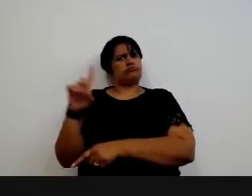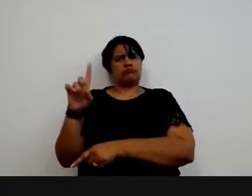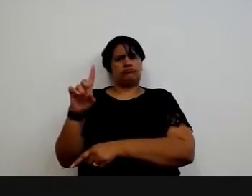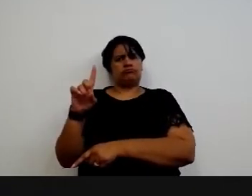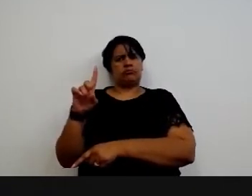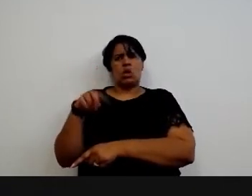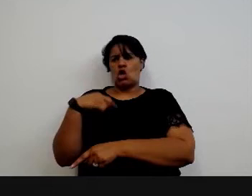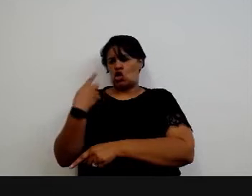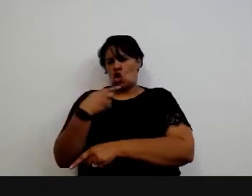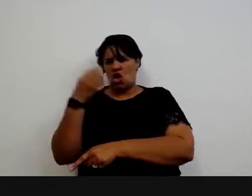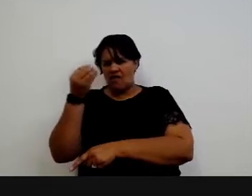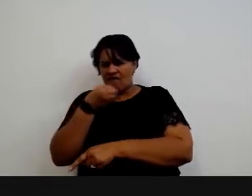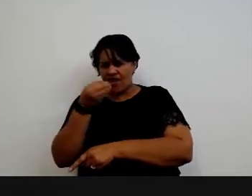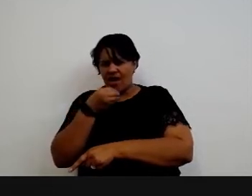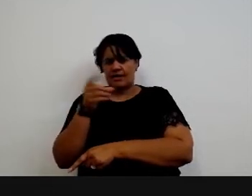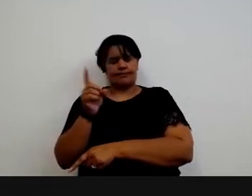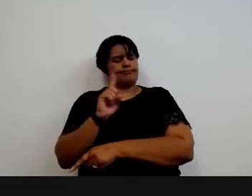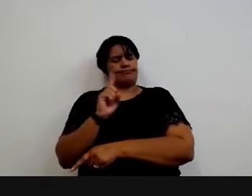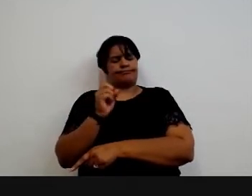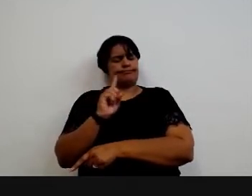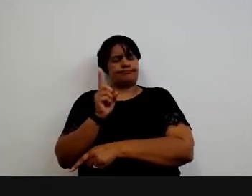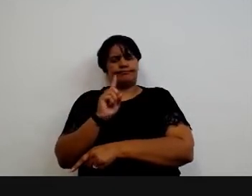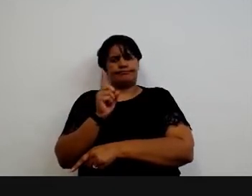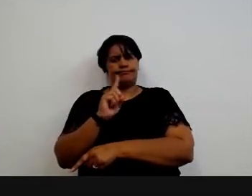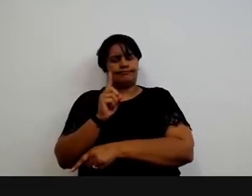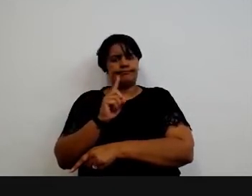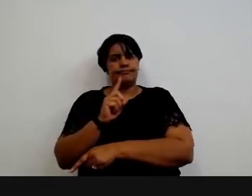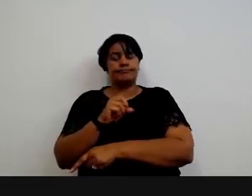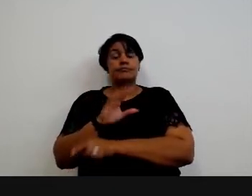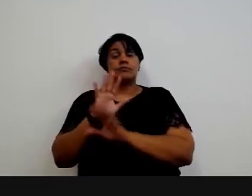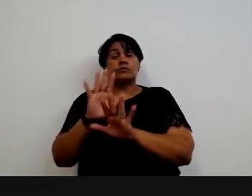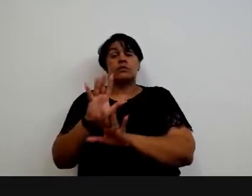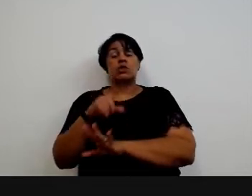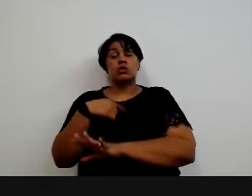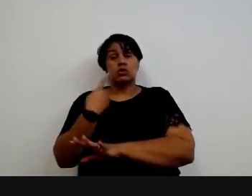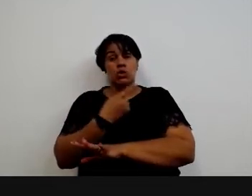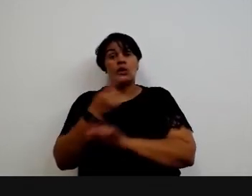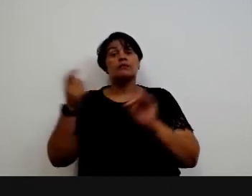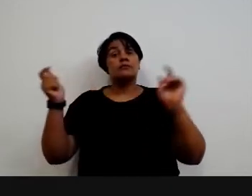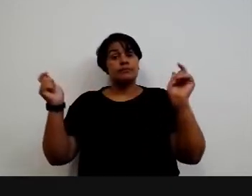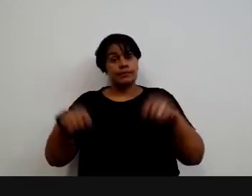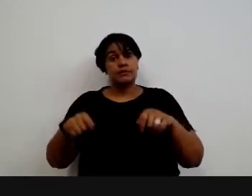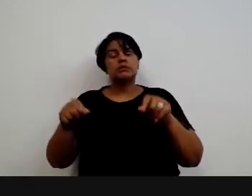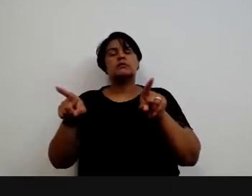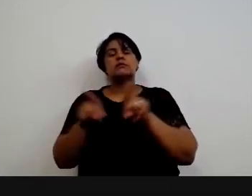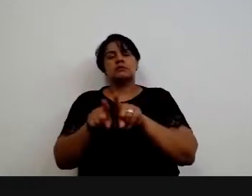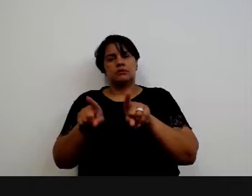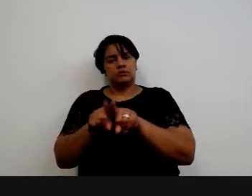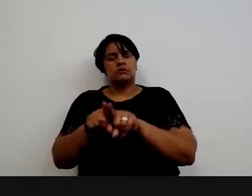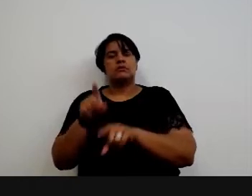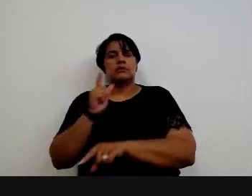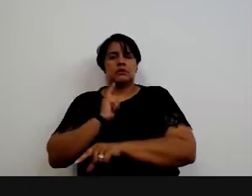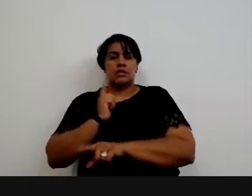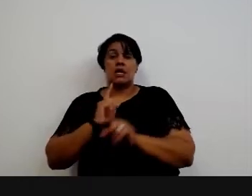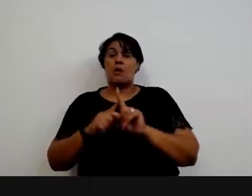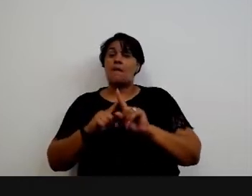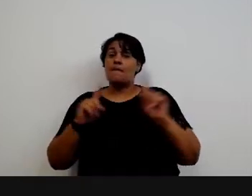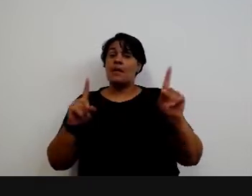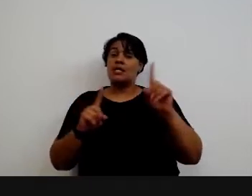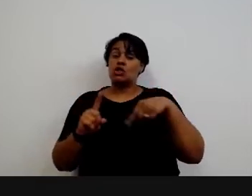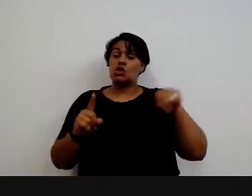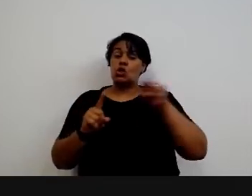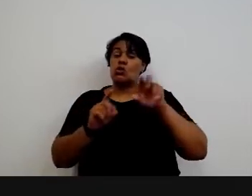Nós não somos uma geração que não está tão capacitada quanto a geração de vocês. Nós estamos tão capacitados quanto, só que nós somos uma